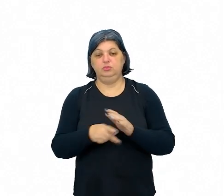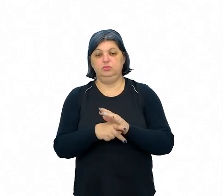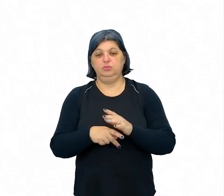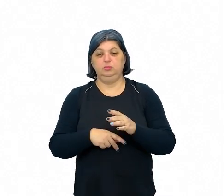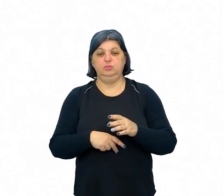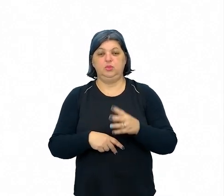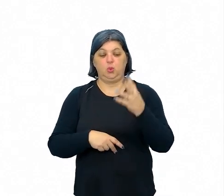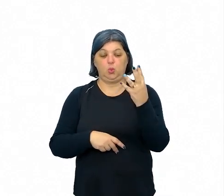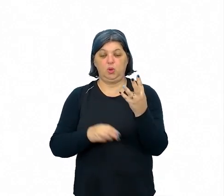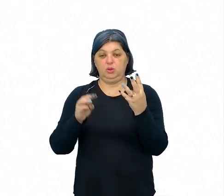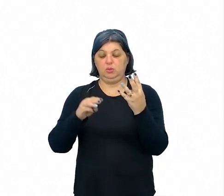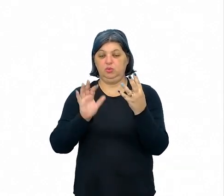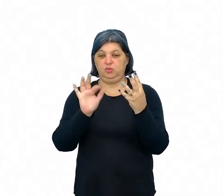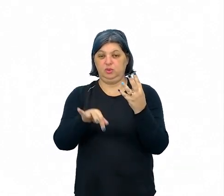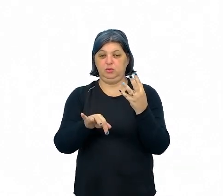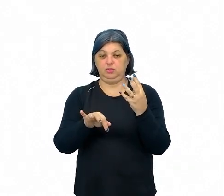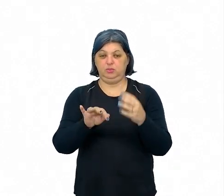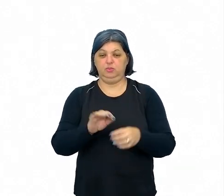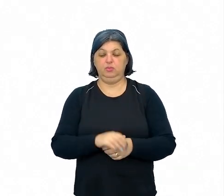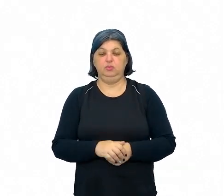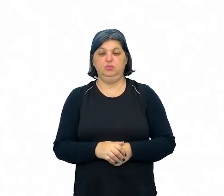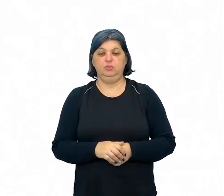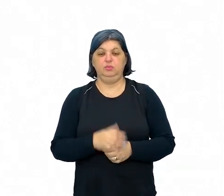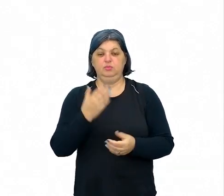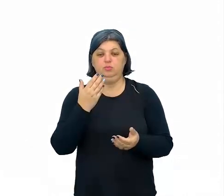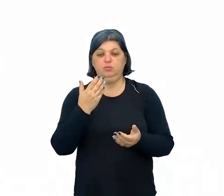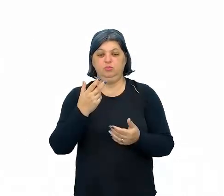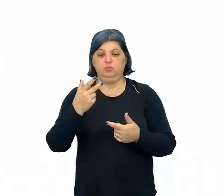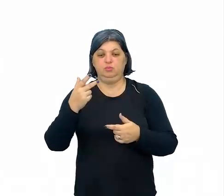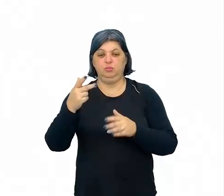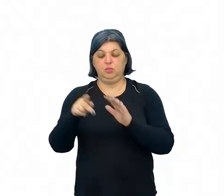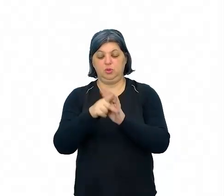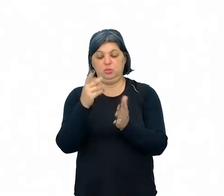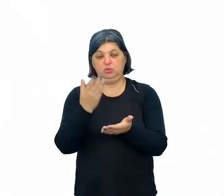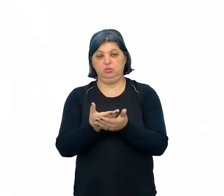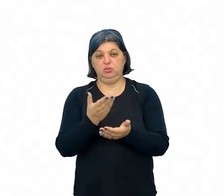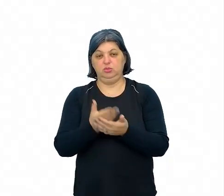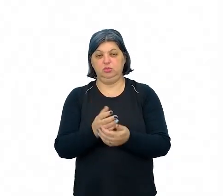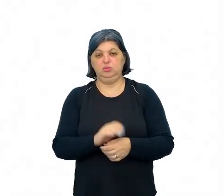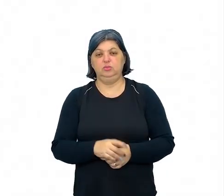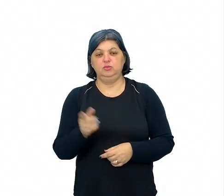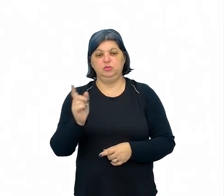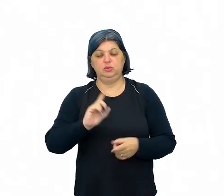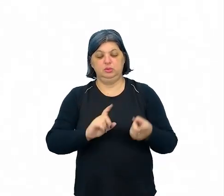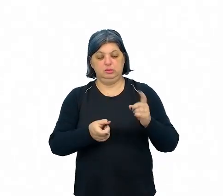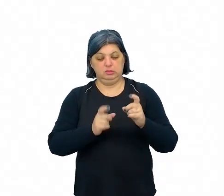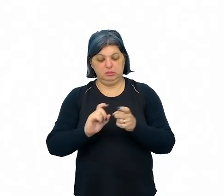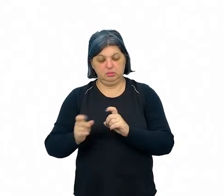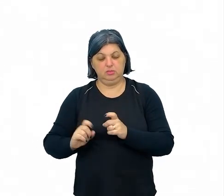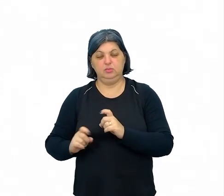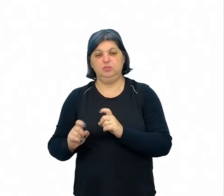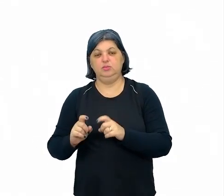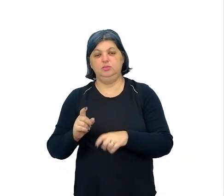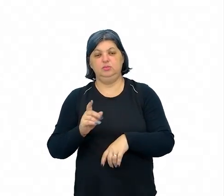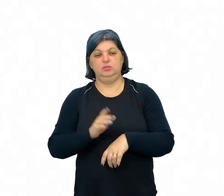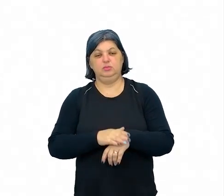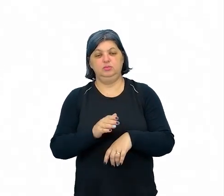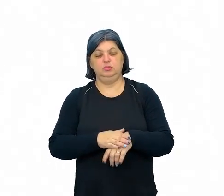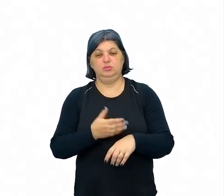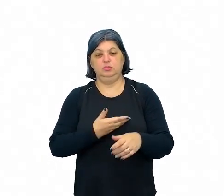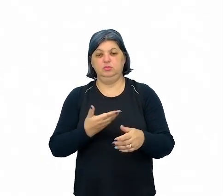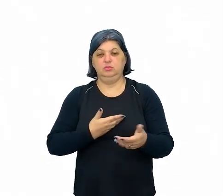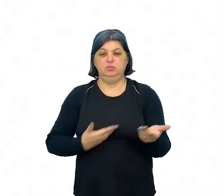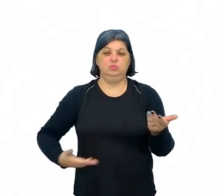4 minutos finais do nosso estudo, dos nossos estudos, que vocês se reúnam com os vossos pares, né? Professores